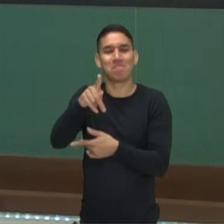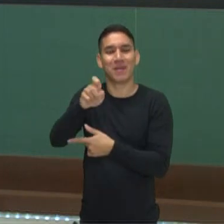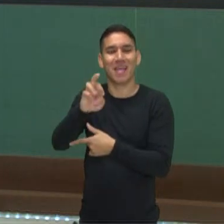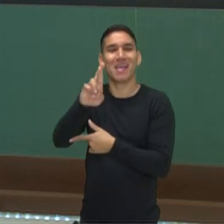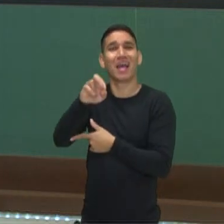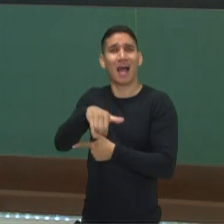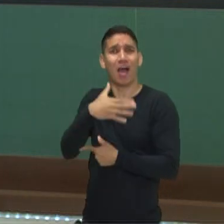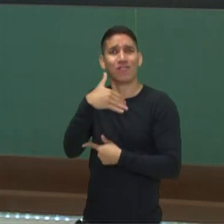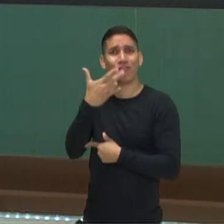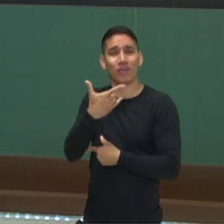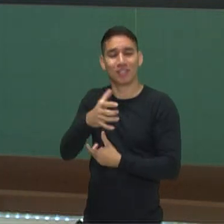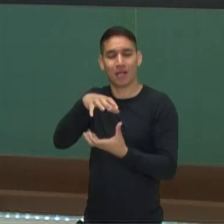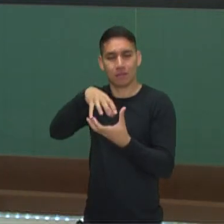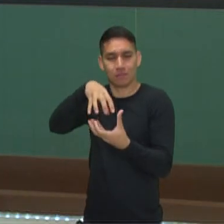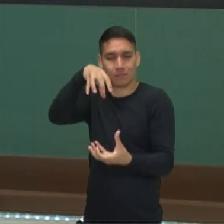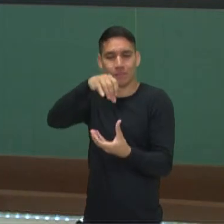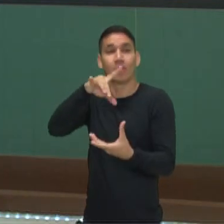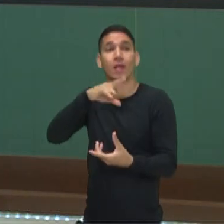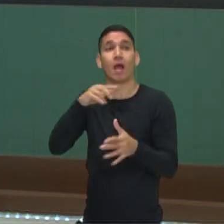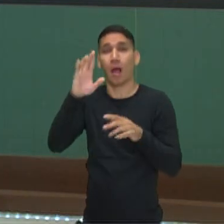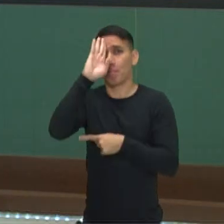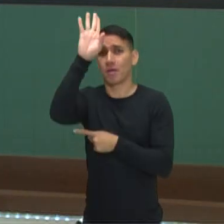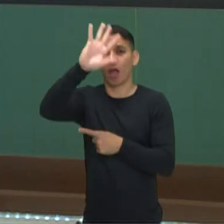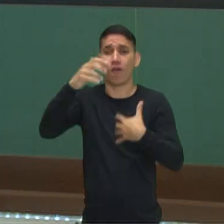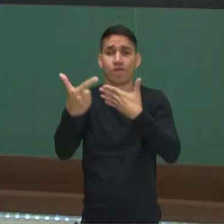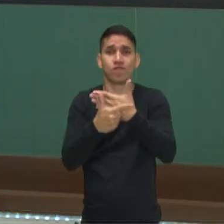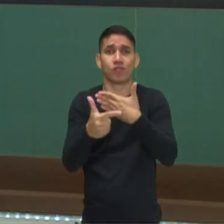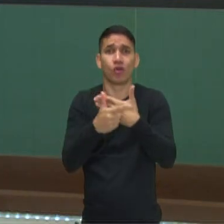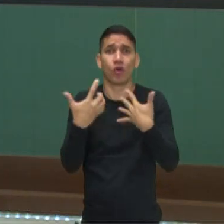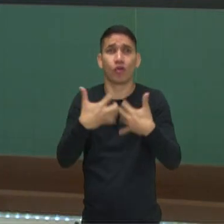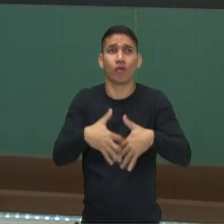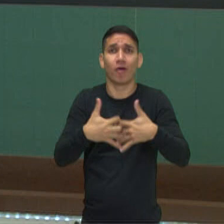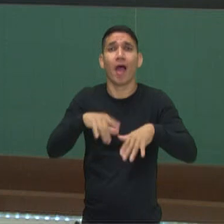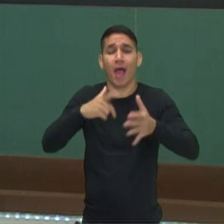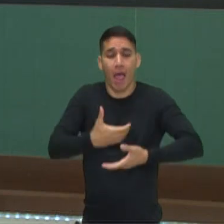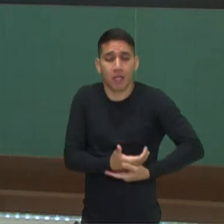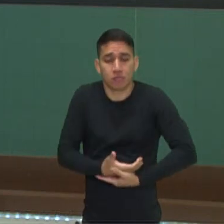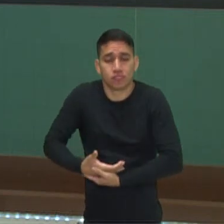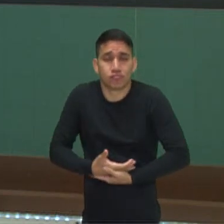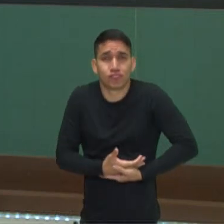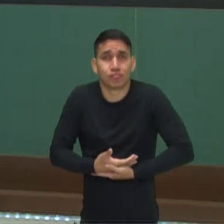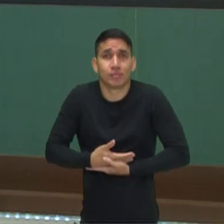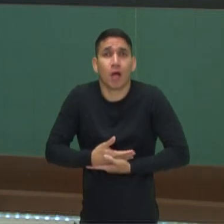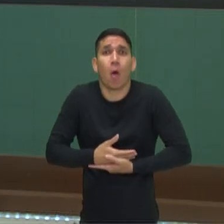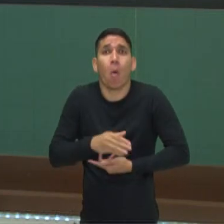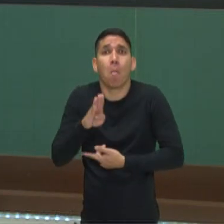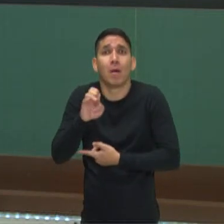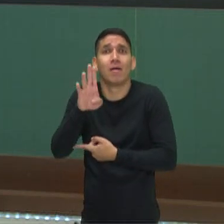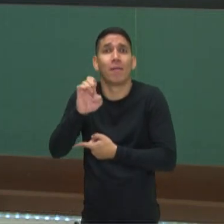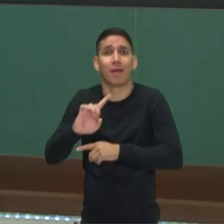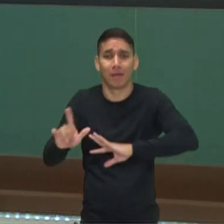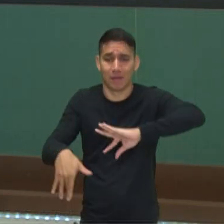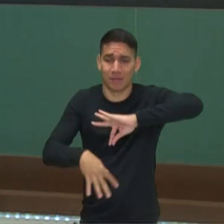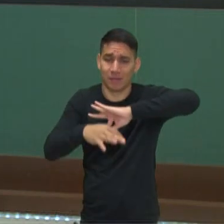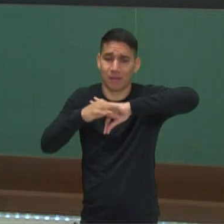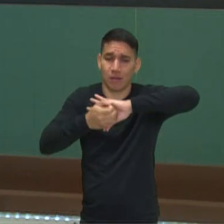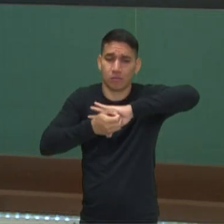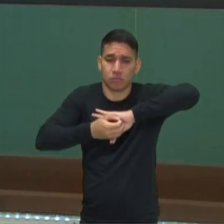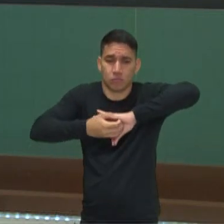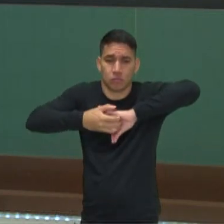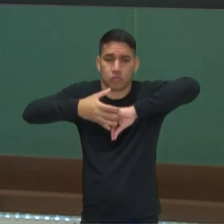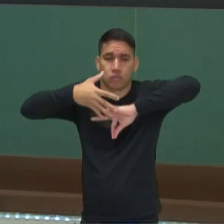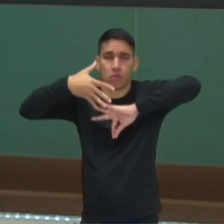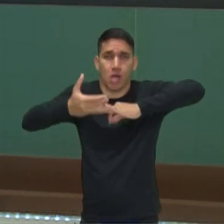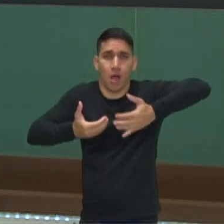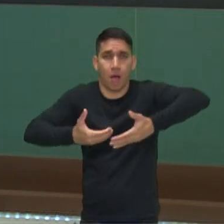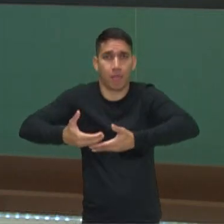E a principal função do útero é essa, é acomodar o bebê que vai se desenvolver ali. Essa região da abertura